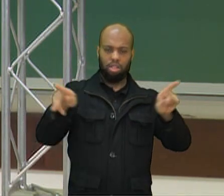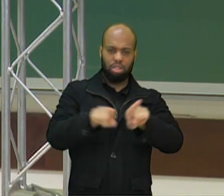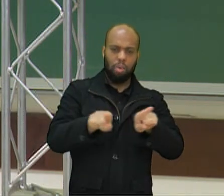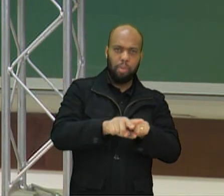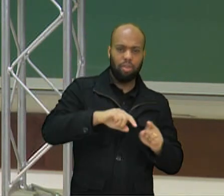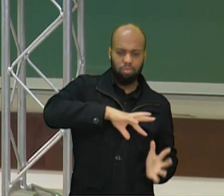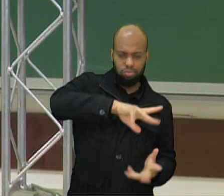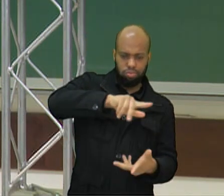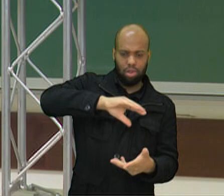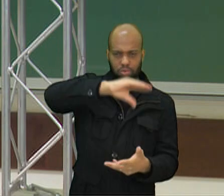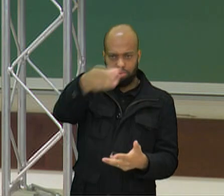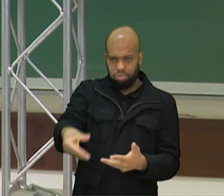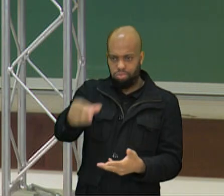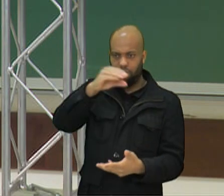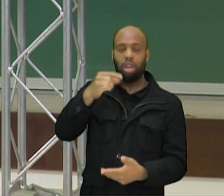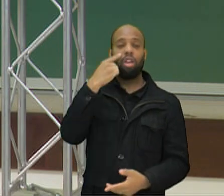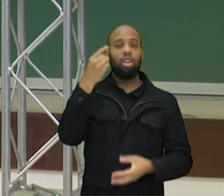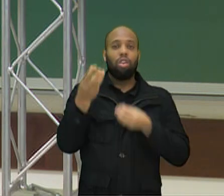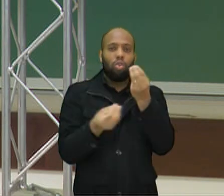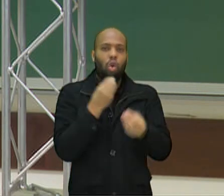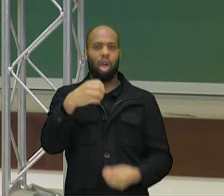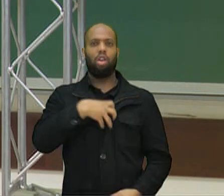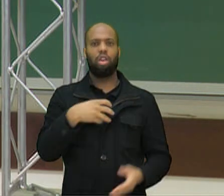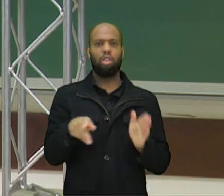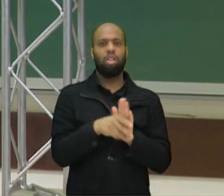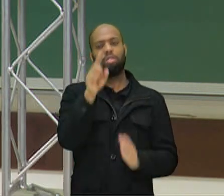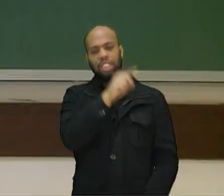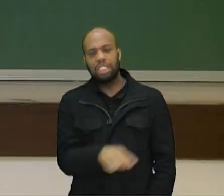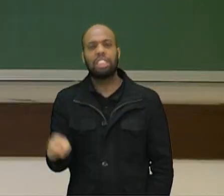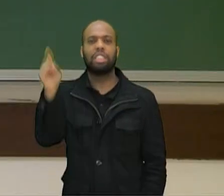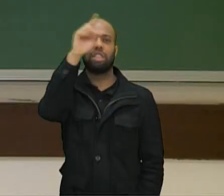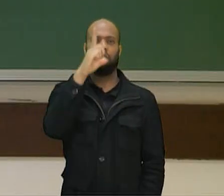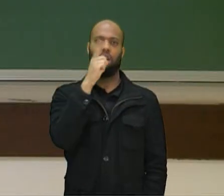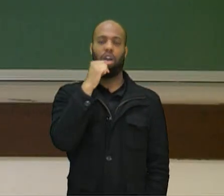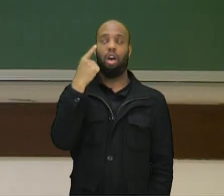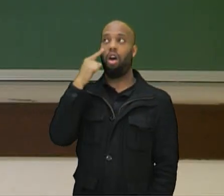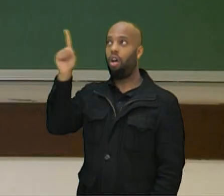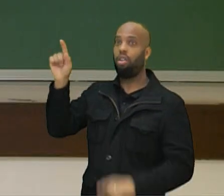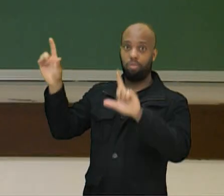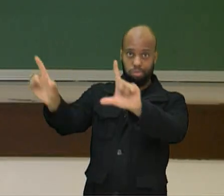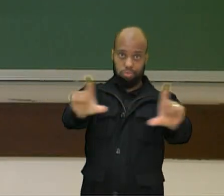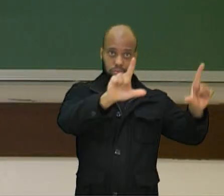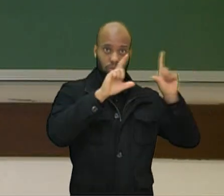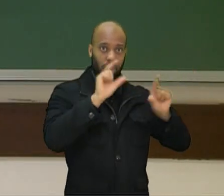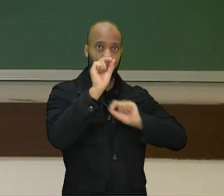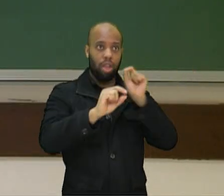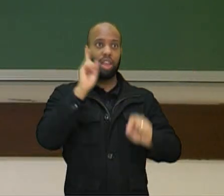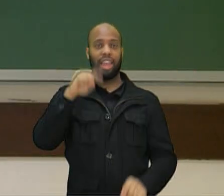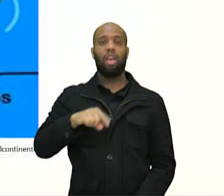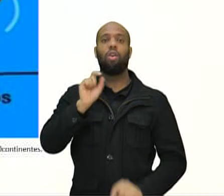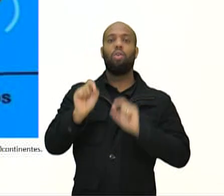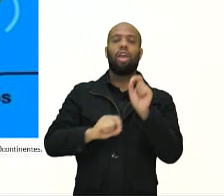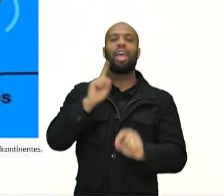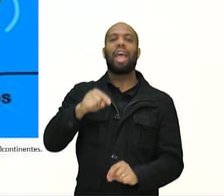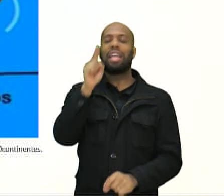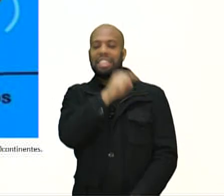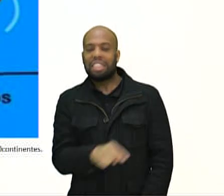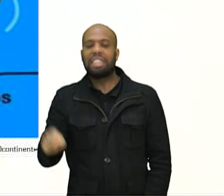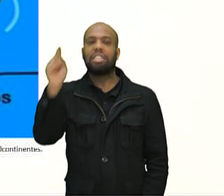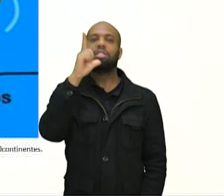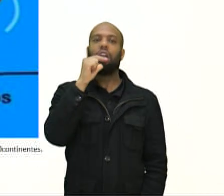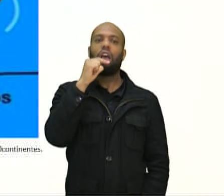pouco melhor visualizando o ciclo hidrológico. Na tela aparece para você o ciclo hidrológico e as